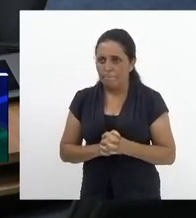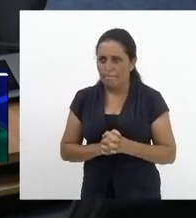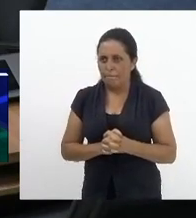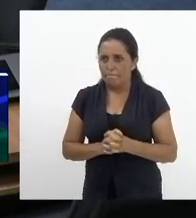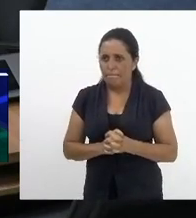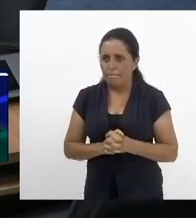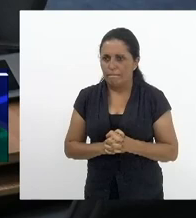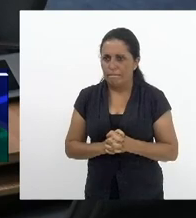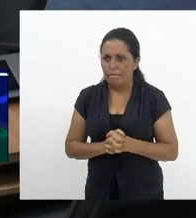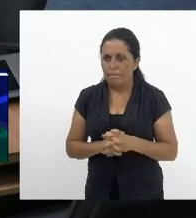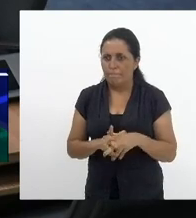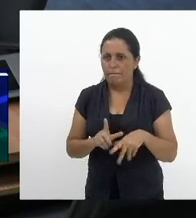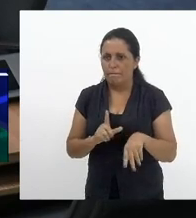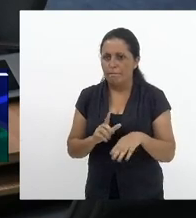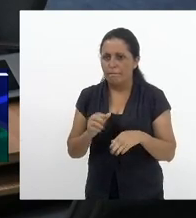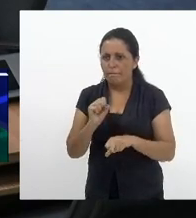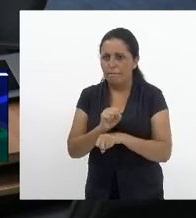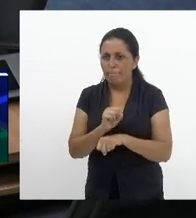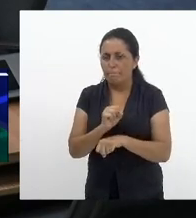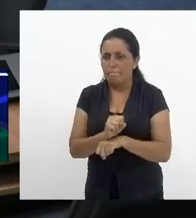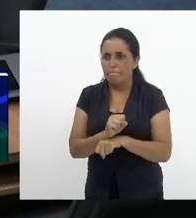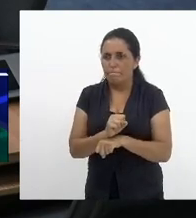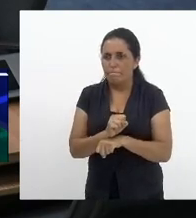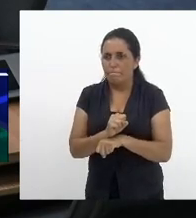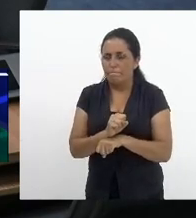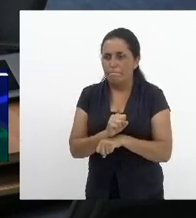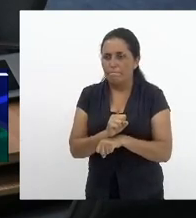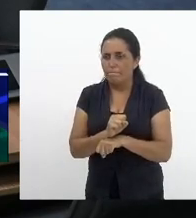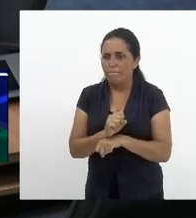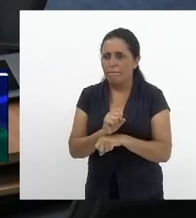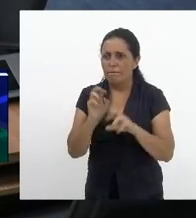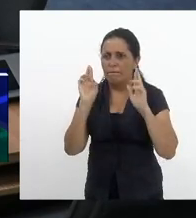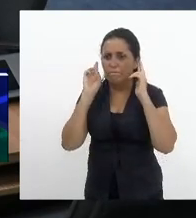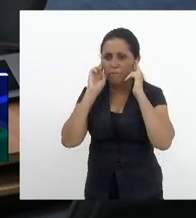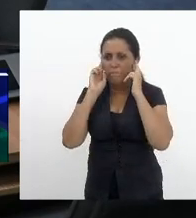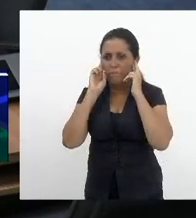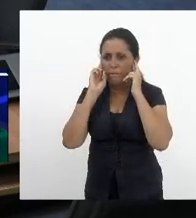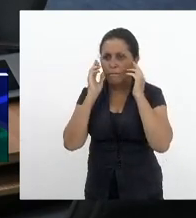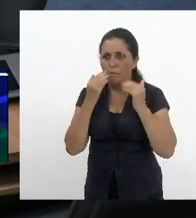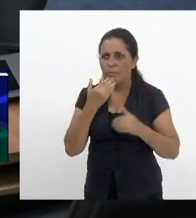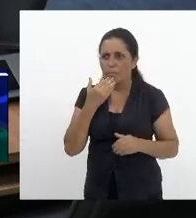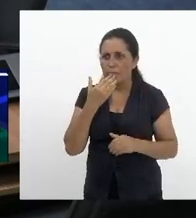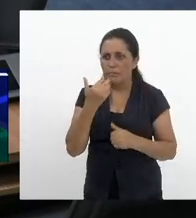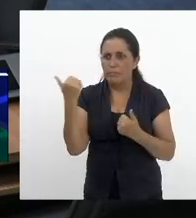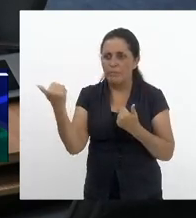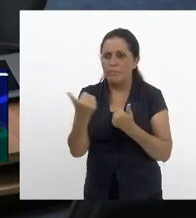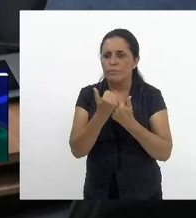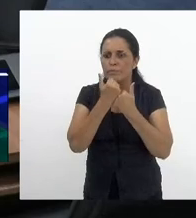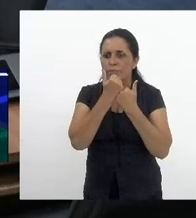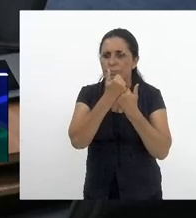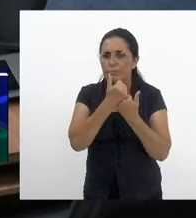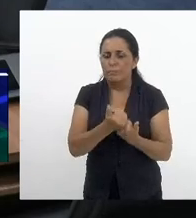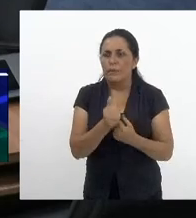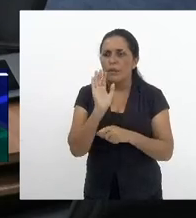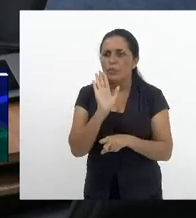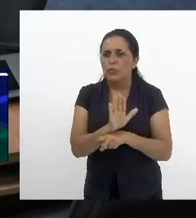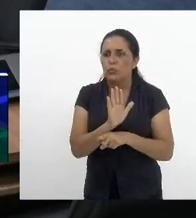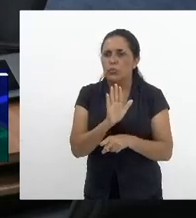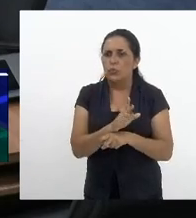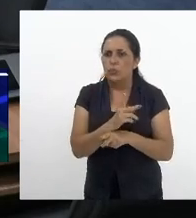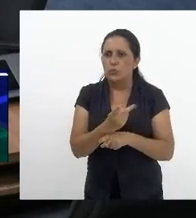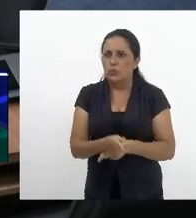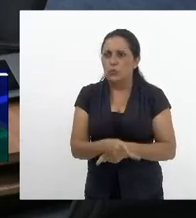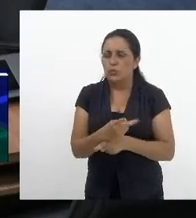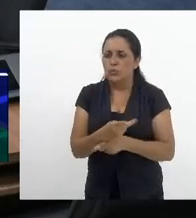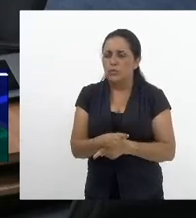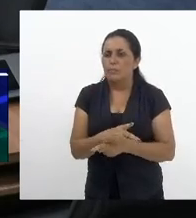Só um instantinho, deputada, por favor. Só um instante. Eu queria pedir auxílio aqui da casa, por